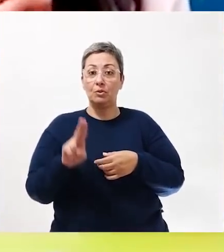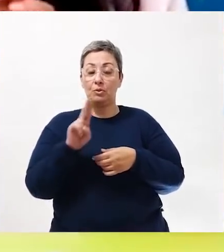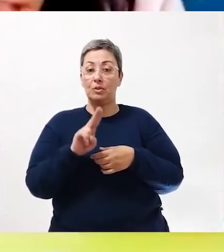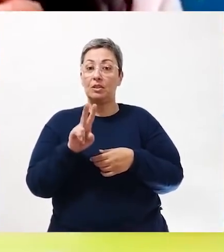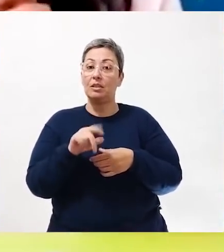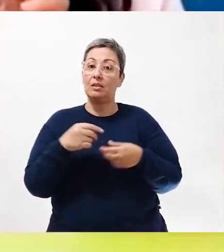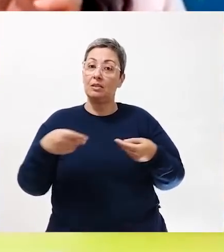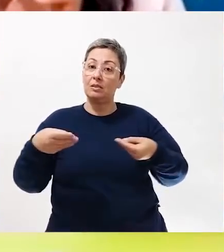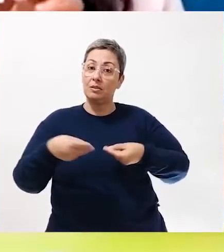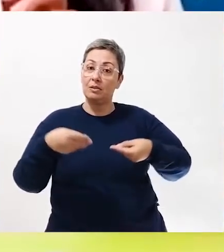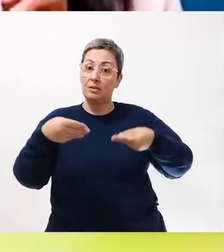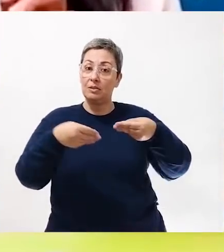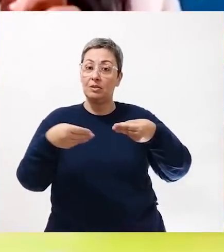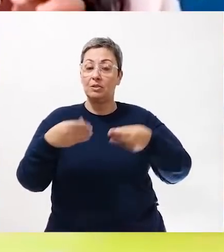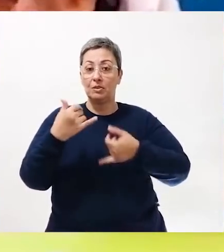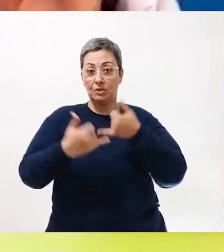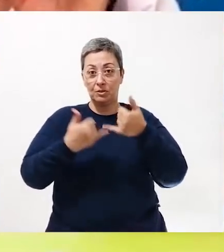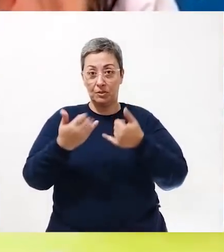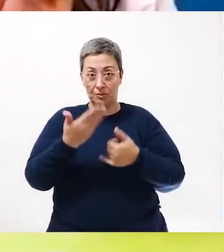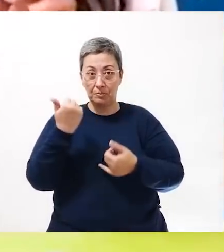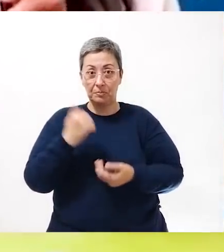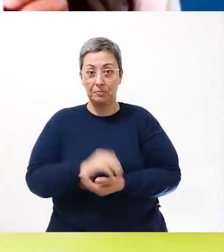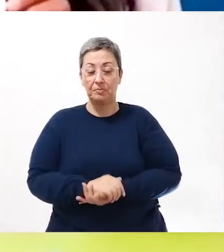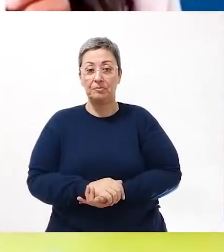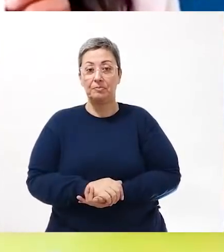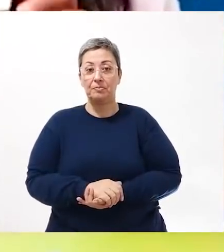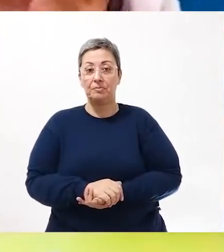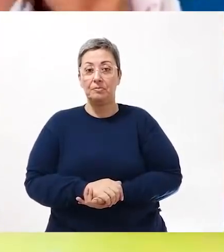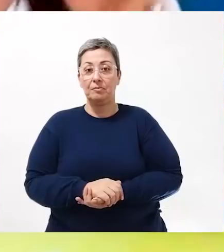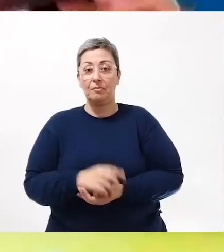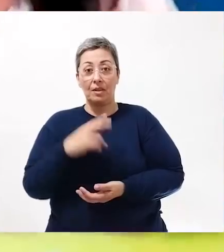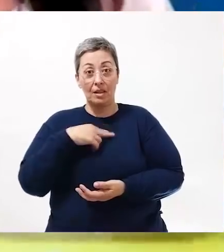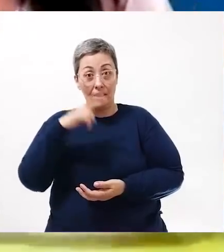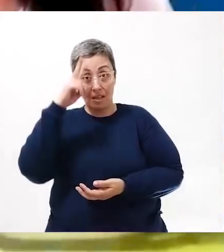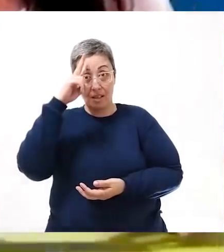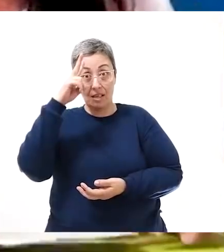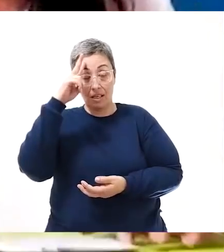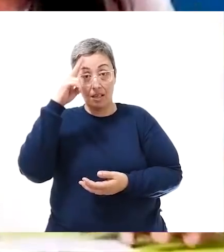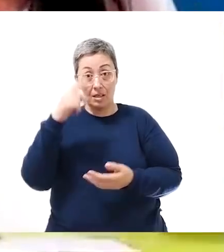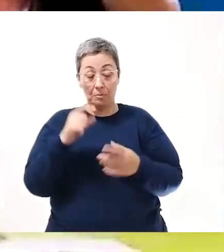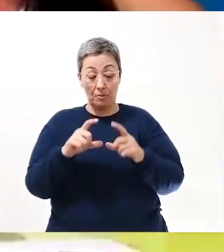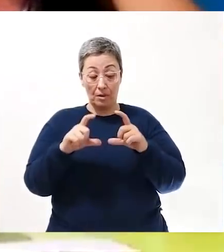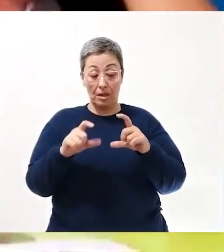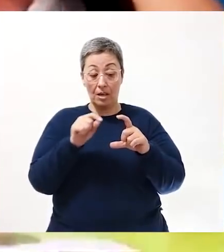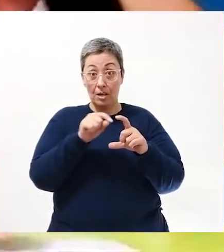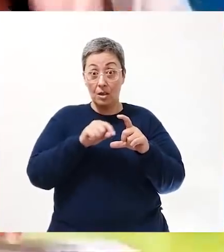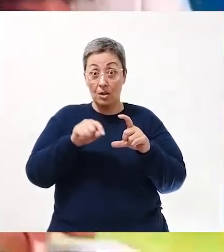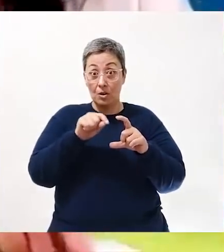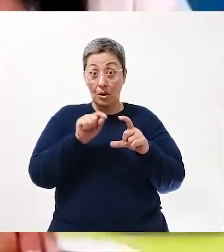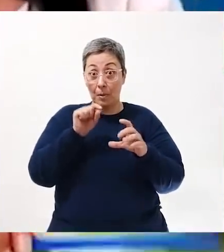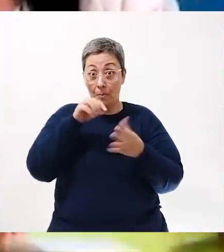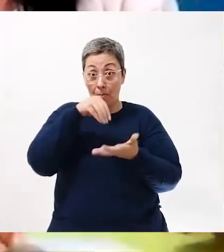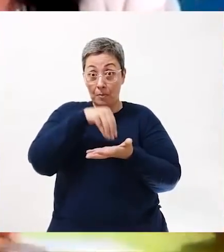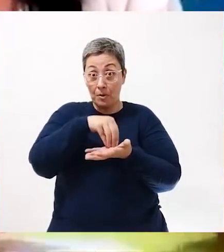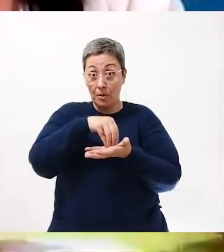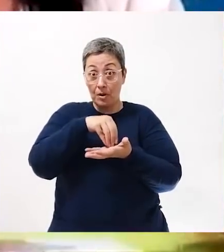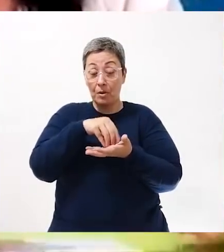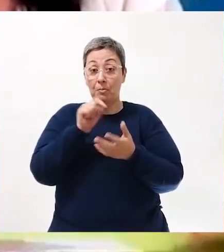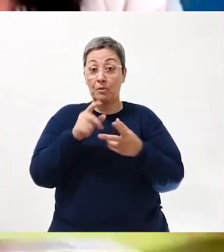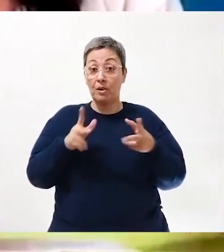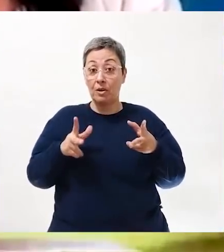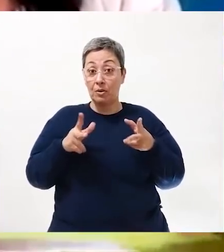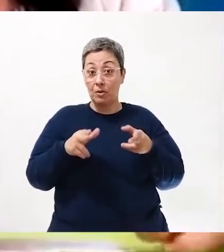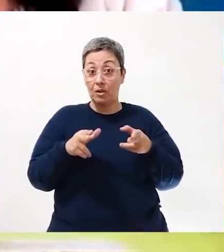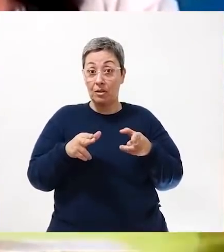onde vamos utilizar para o nosso joguinho. Vamos lá? Lembrando que a gente vai desenhar ao centro do quadradinho,